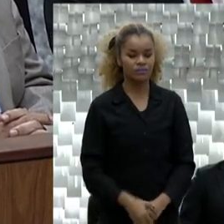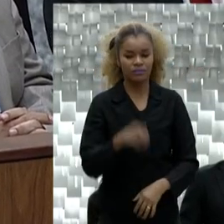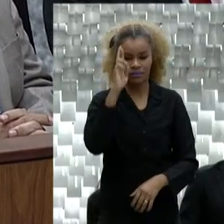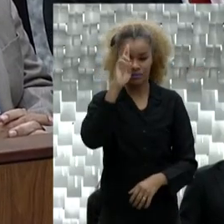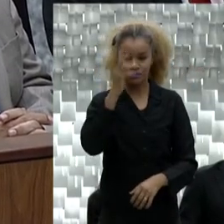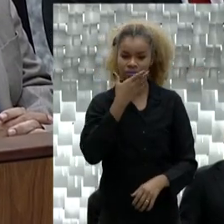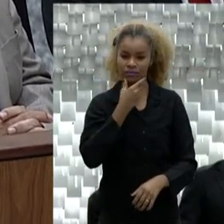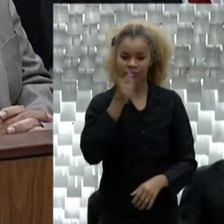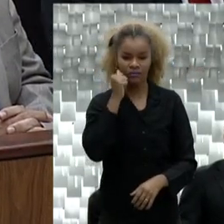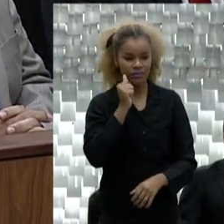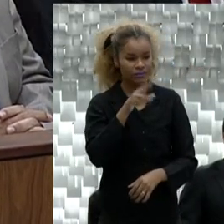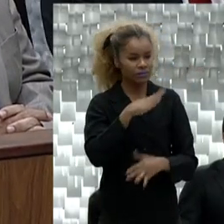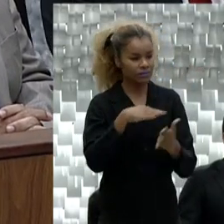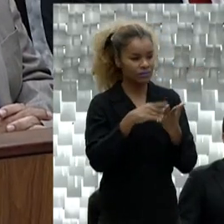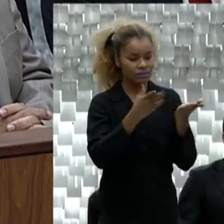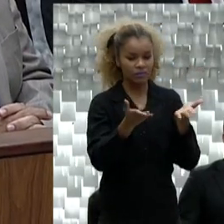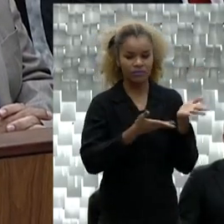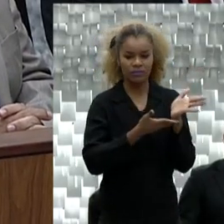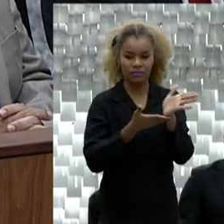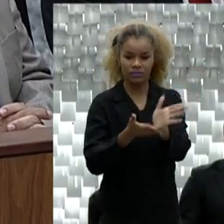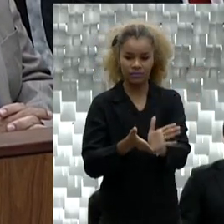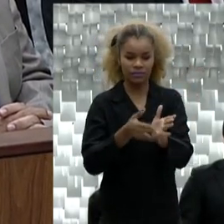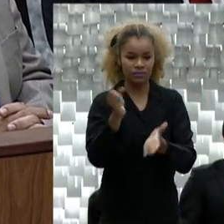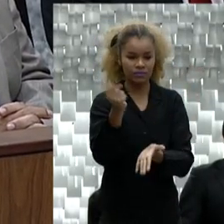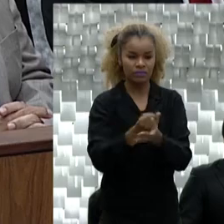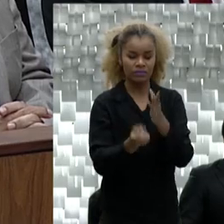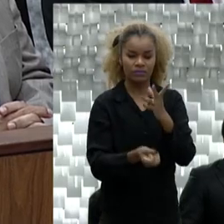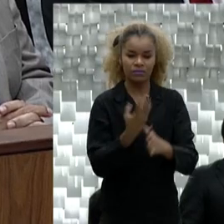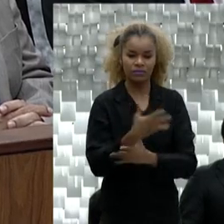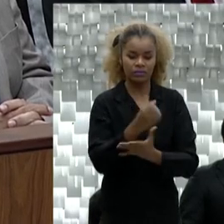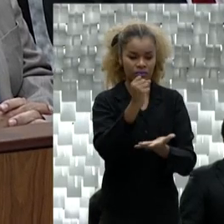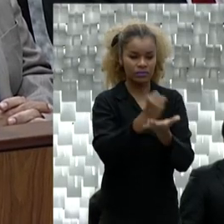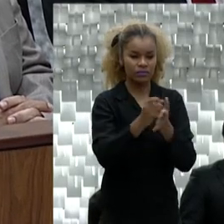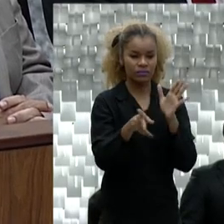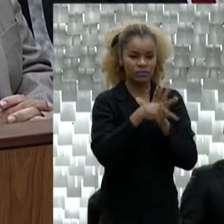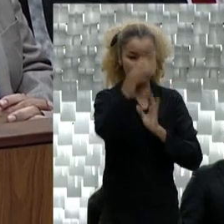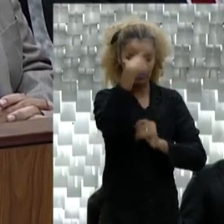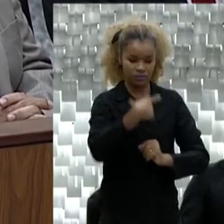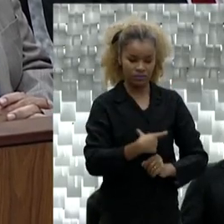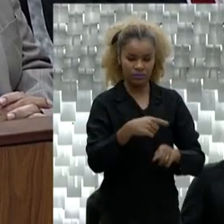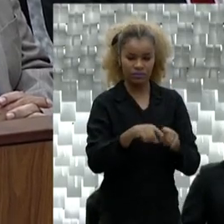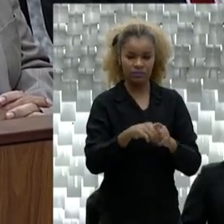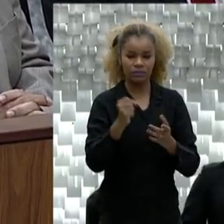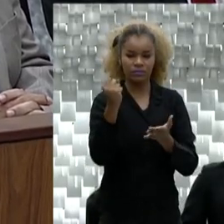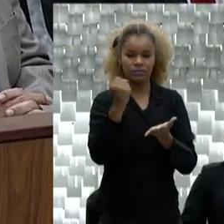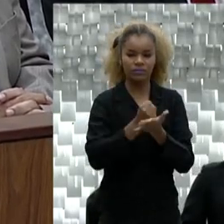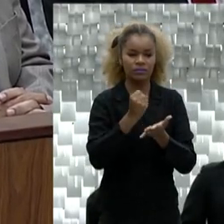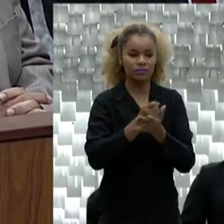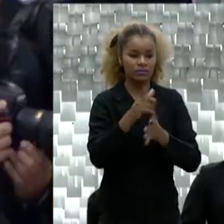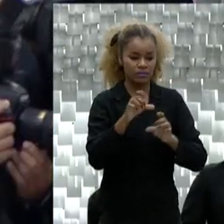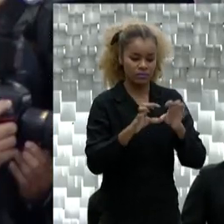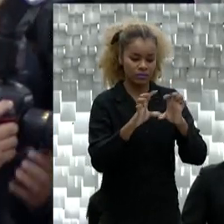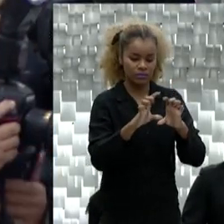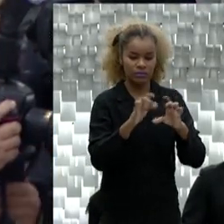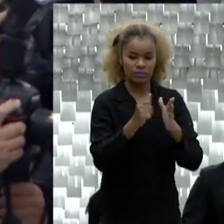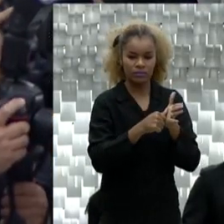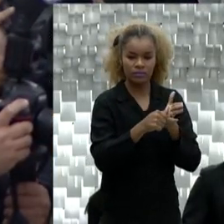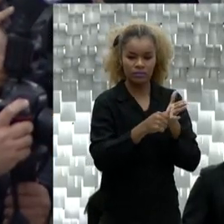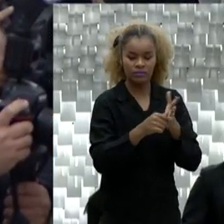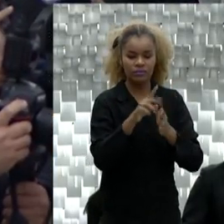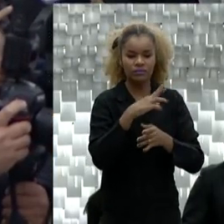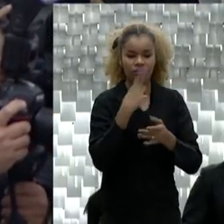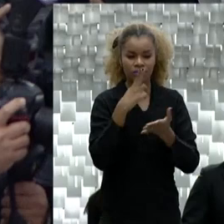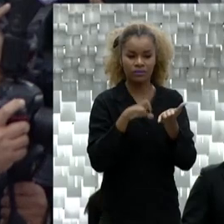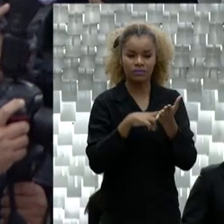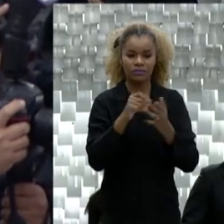Senhoras e senhores, para conduzir o lançamento do selo personalizado e o carimbo comemorativo dos 30 anos do Superior Tribunal